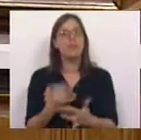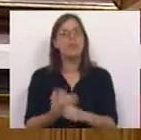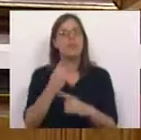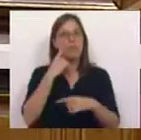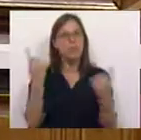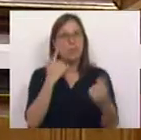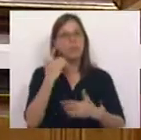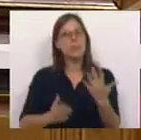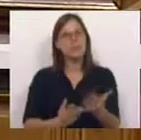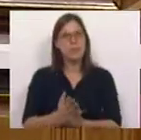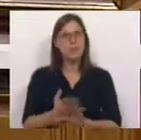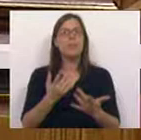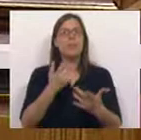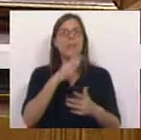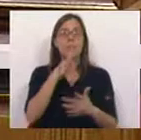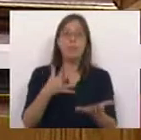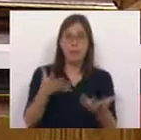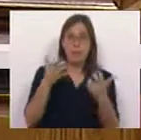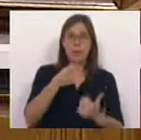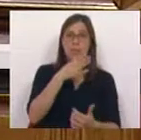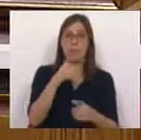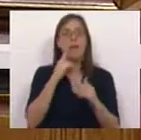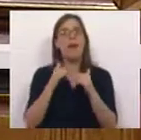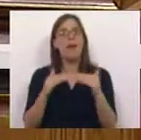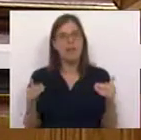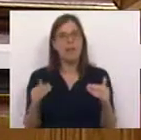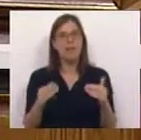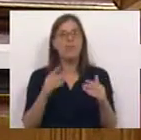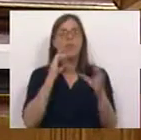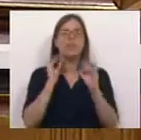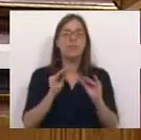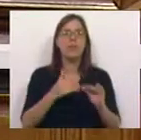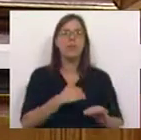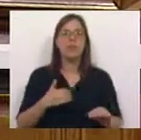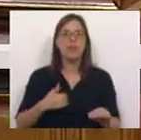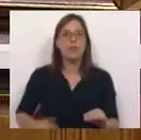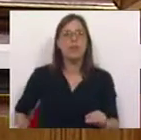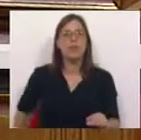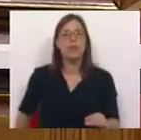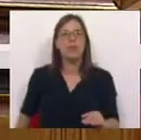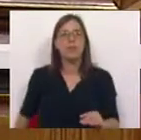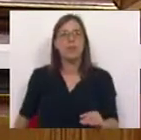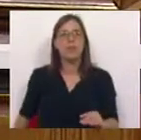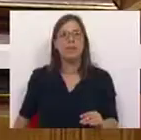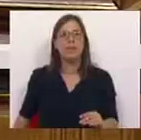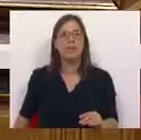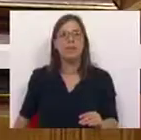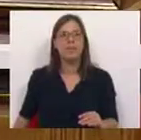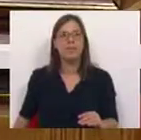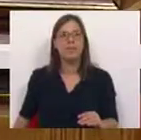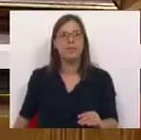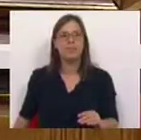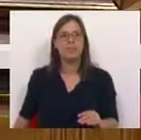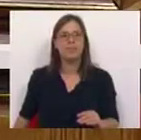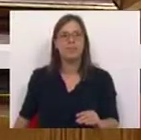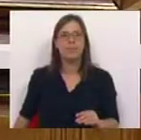serviços públicos continuam muito longe do desejável, sobretudo ao nível da educação, da saúde, mas também dos transportes públicos. E o que